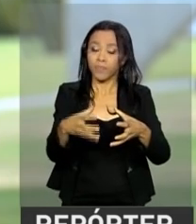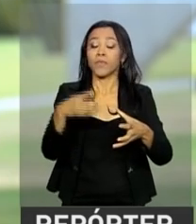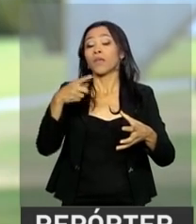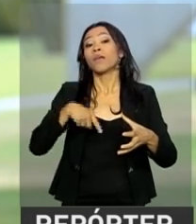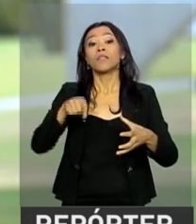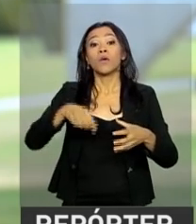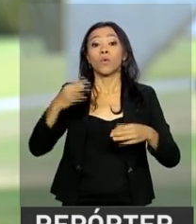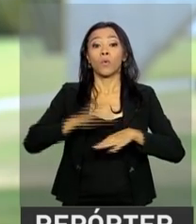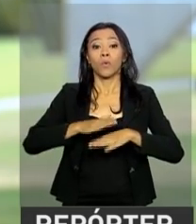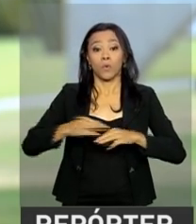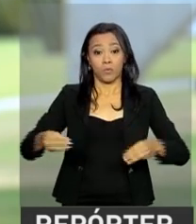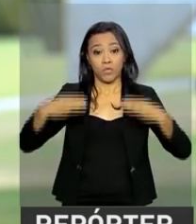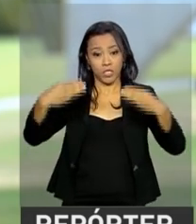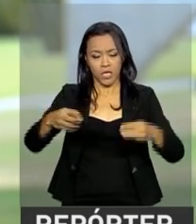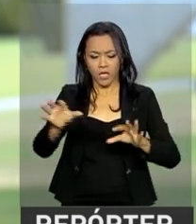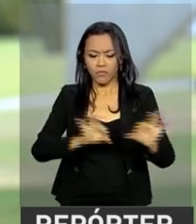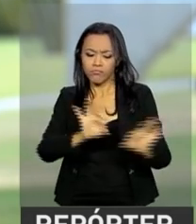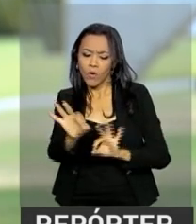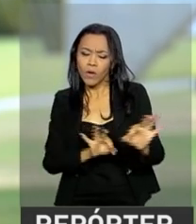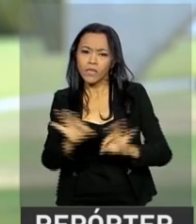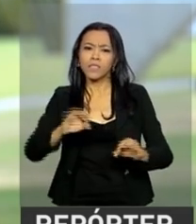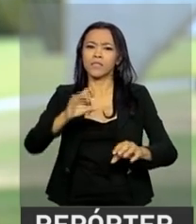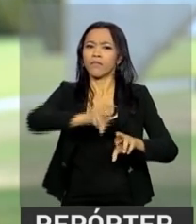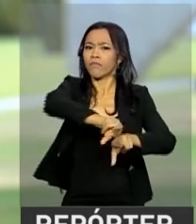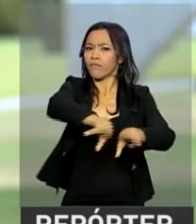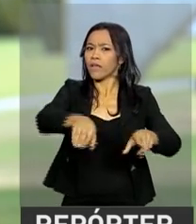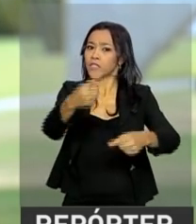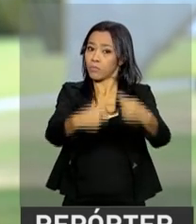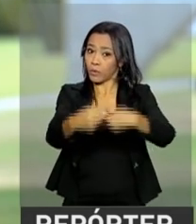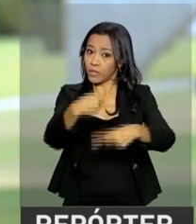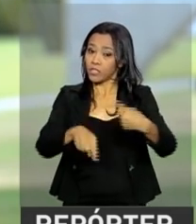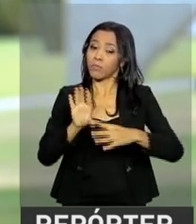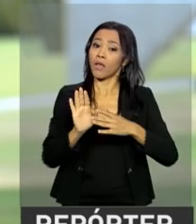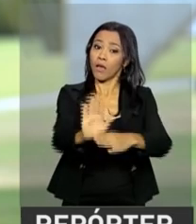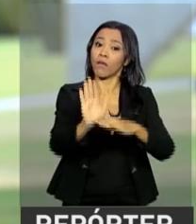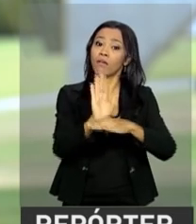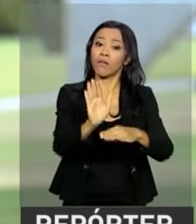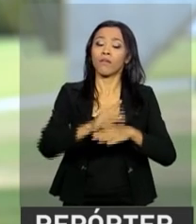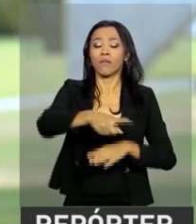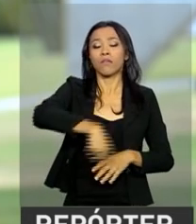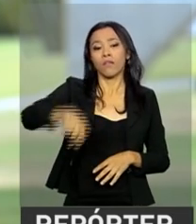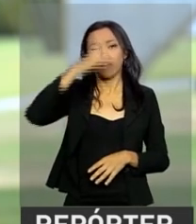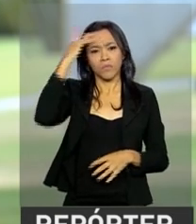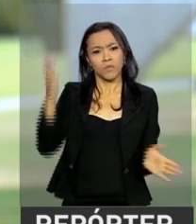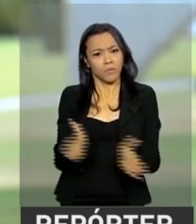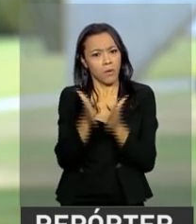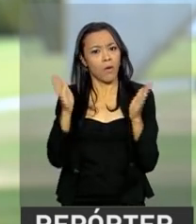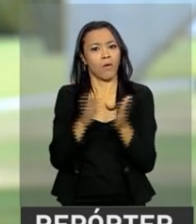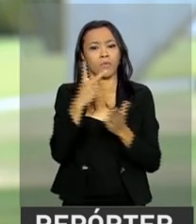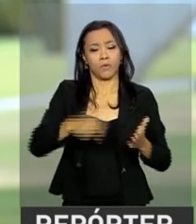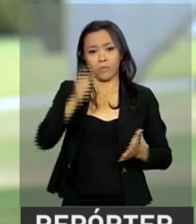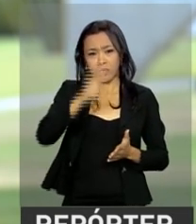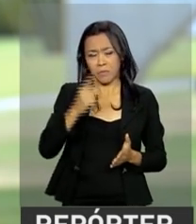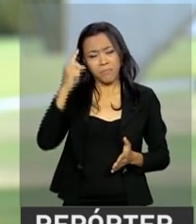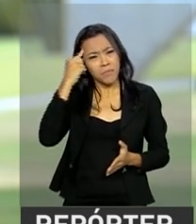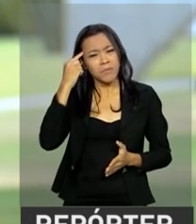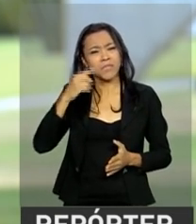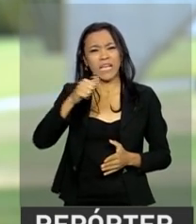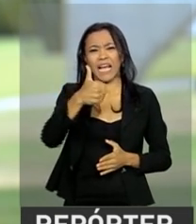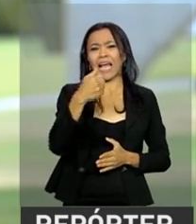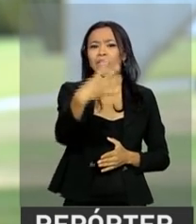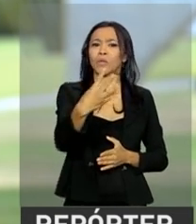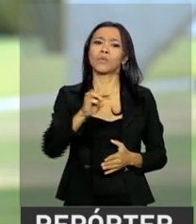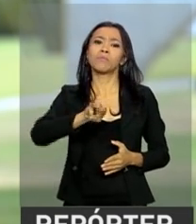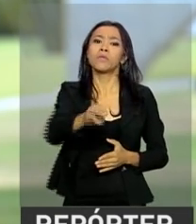um conjunto de políticas para garantir a alimentação adequada à população mais pobre do país, especialmente às 14 milhões de famílias